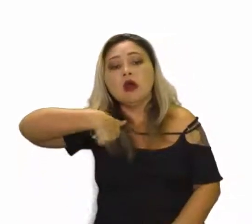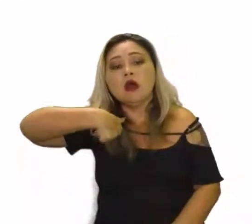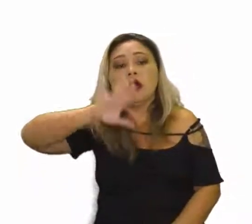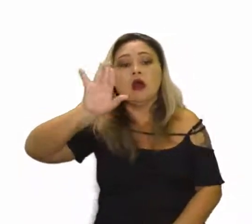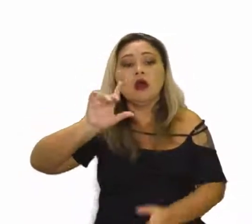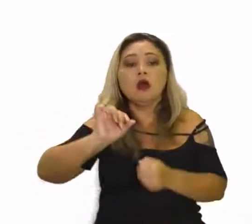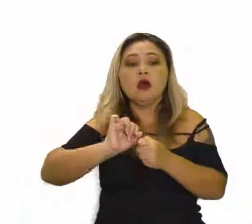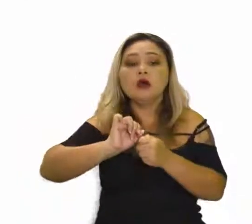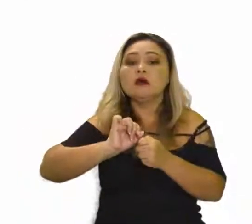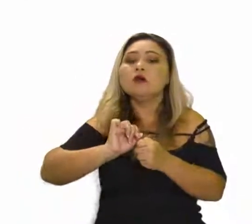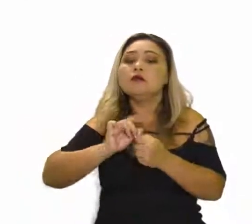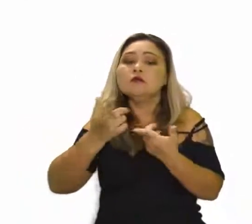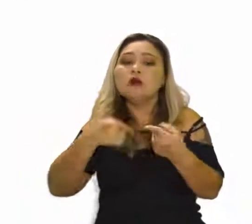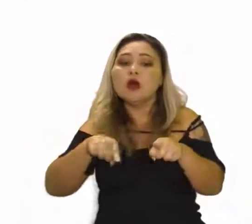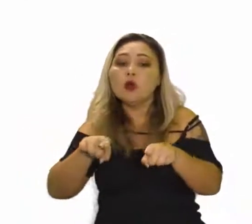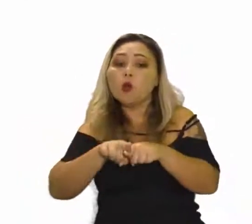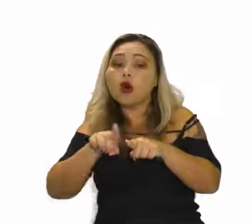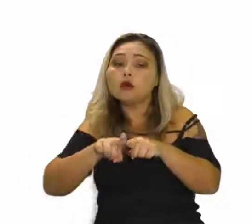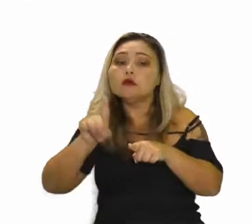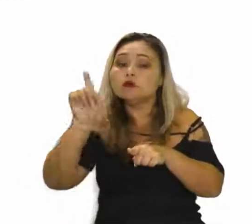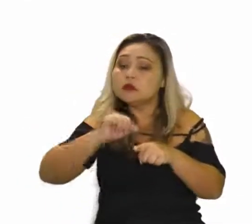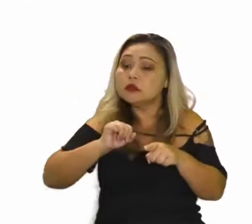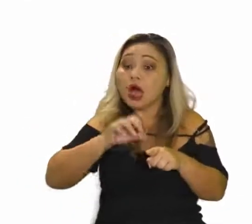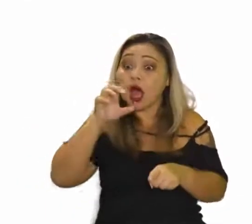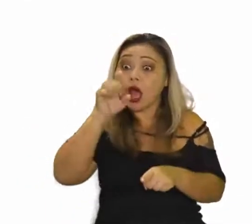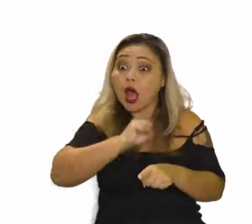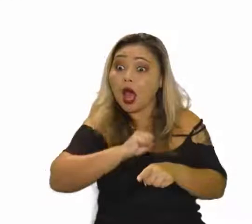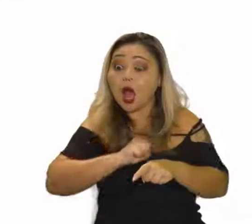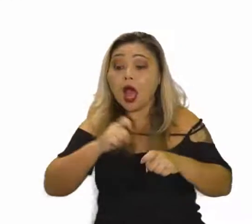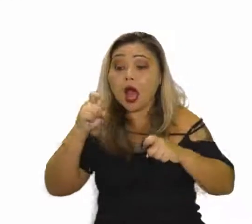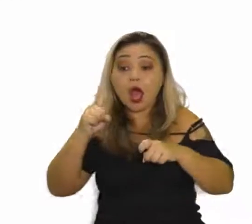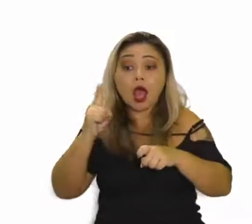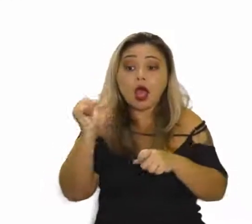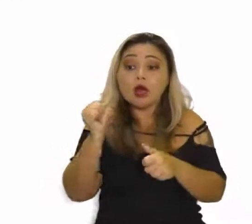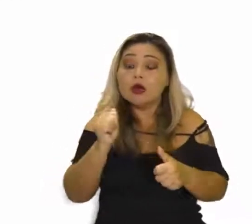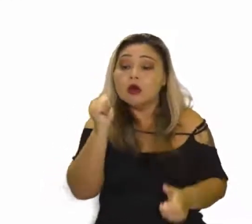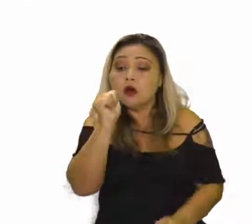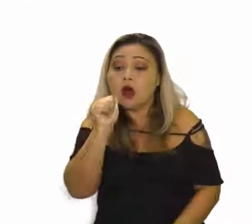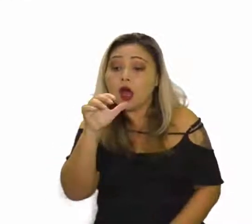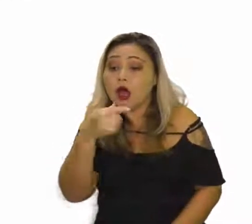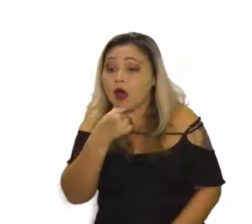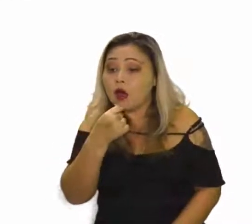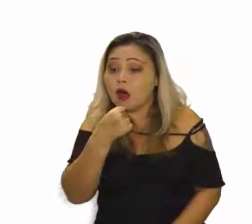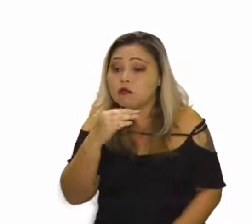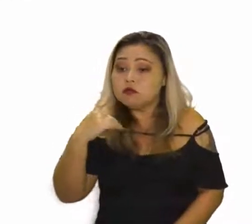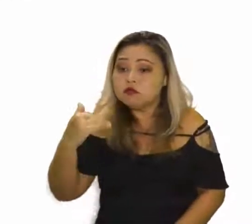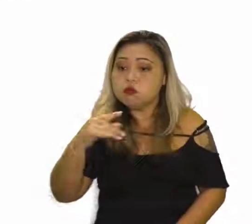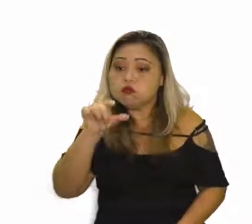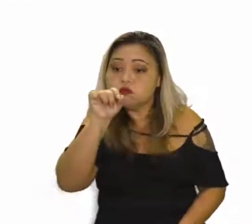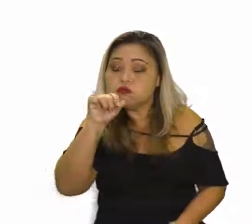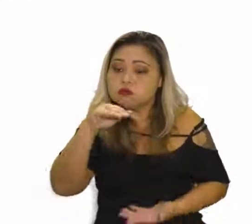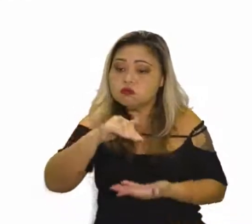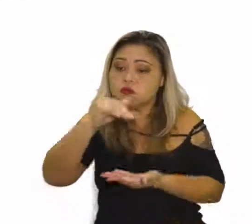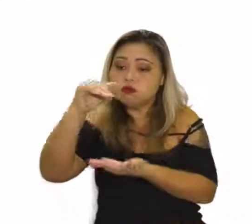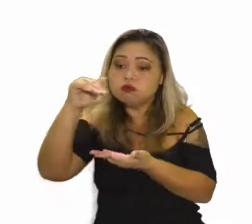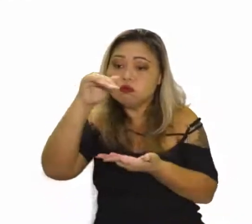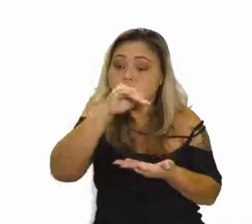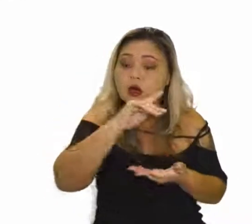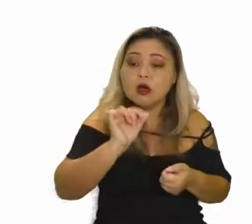a maturidade sexual ela é precoce. Porque ela se desenvolve rápido,